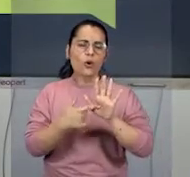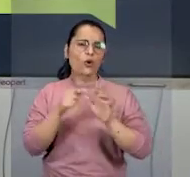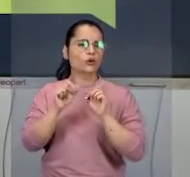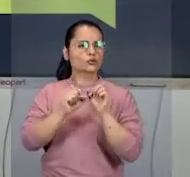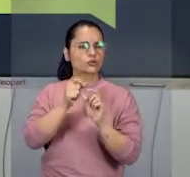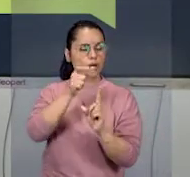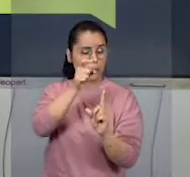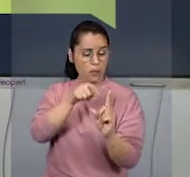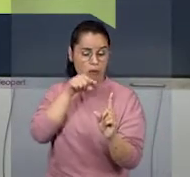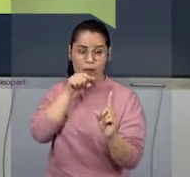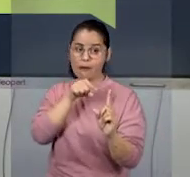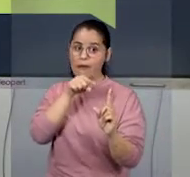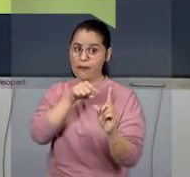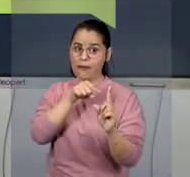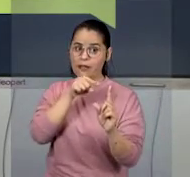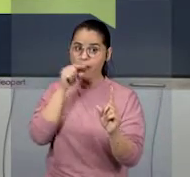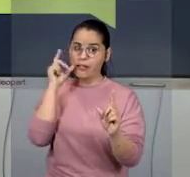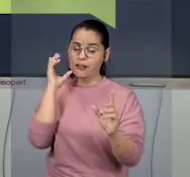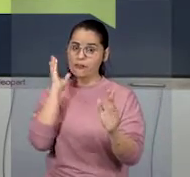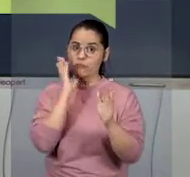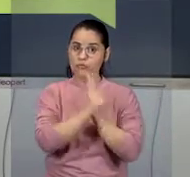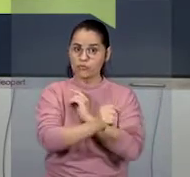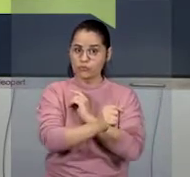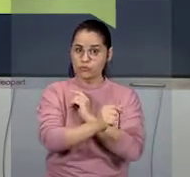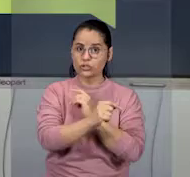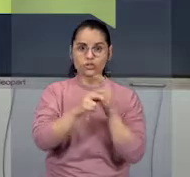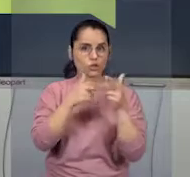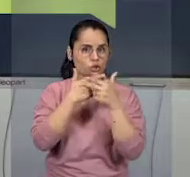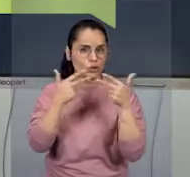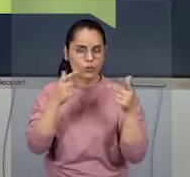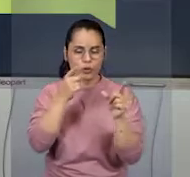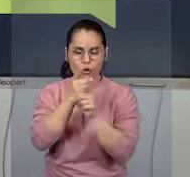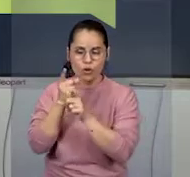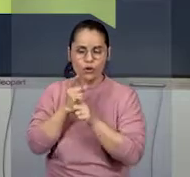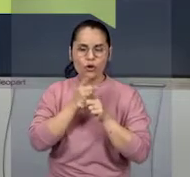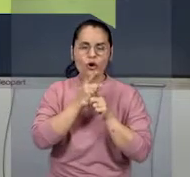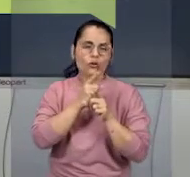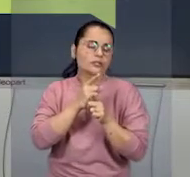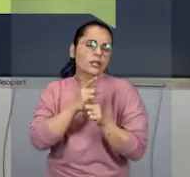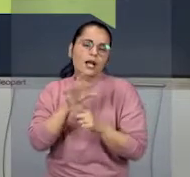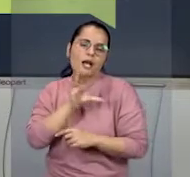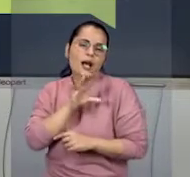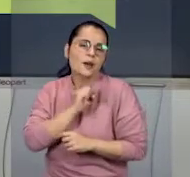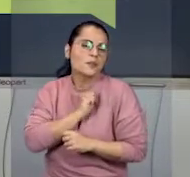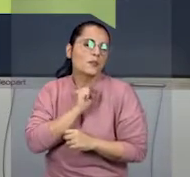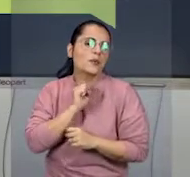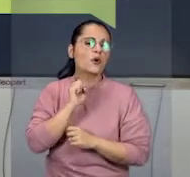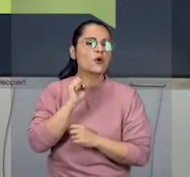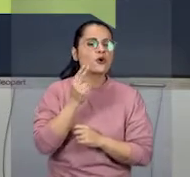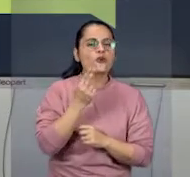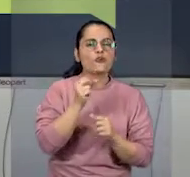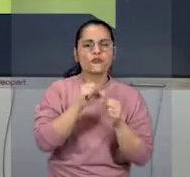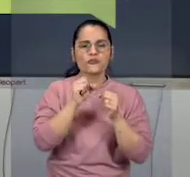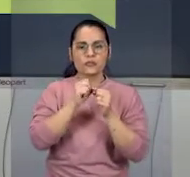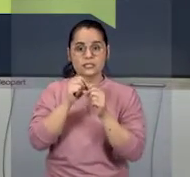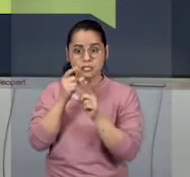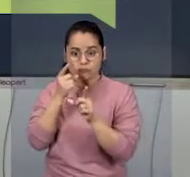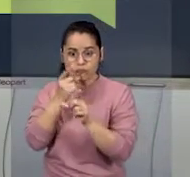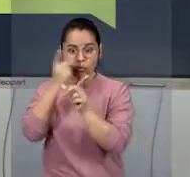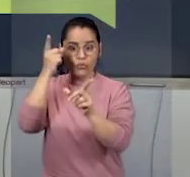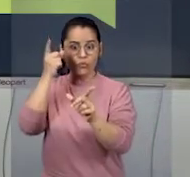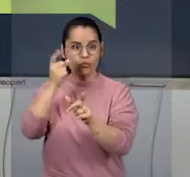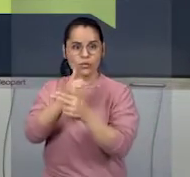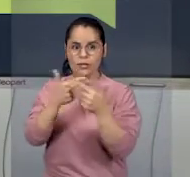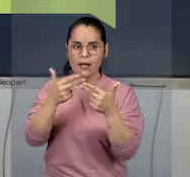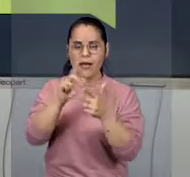o personagem fugindo de alguma coisa, encontrando seu grande amor, fazendo uma descoberta. Isso é